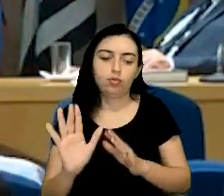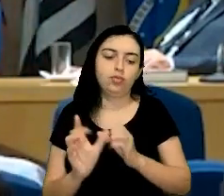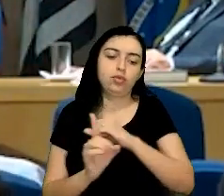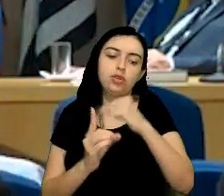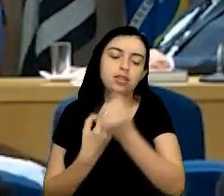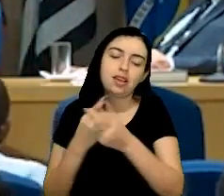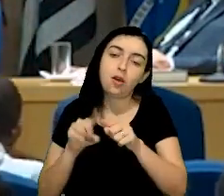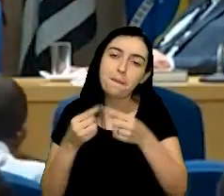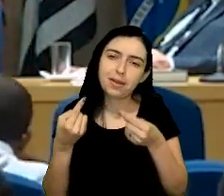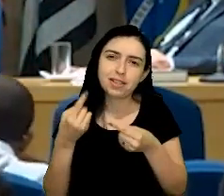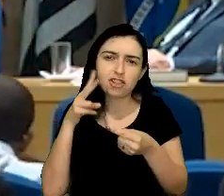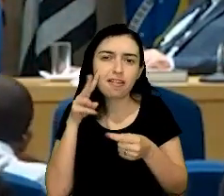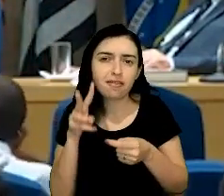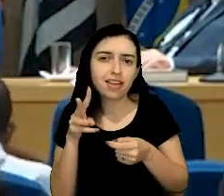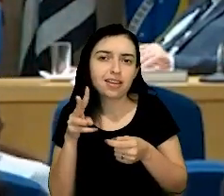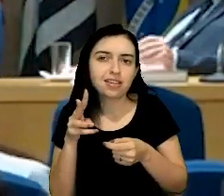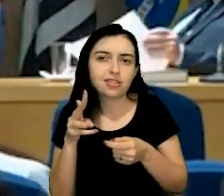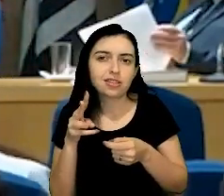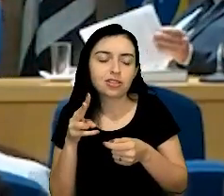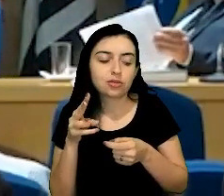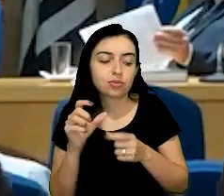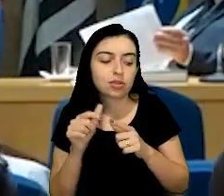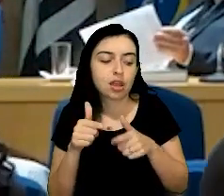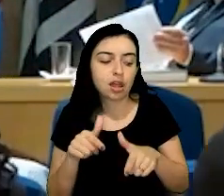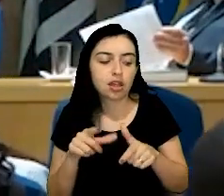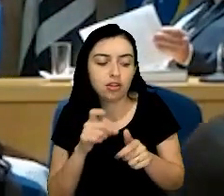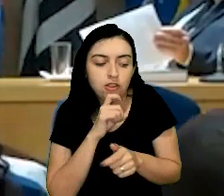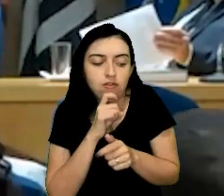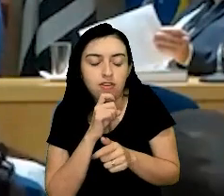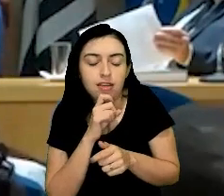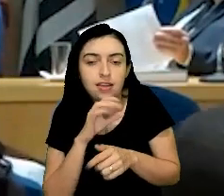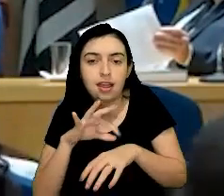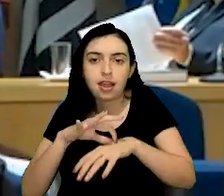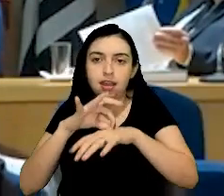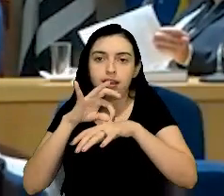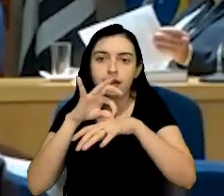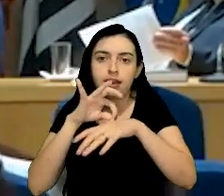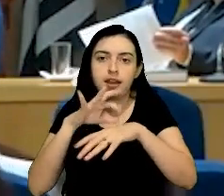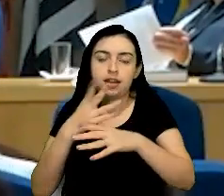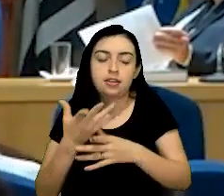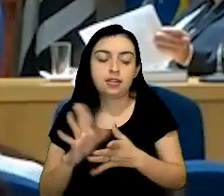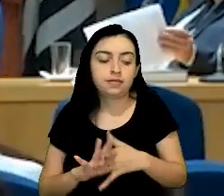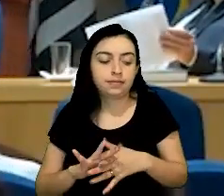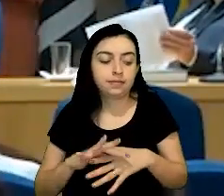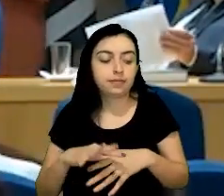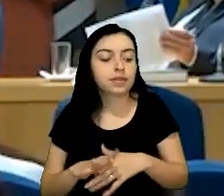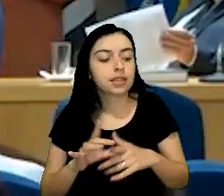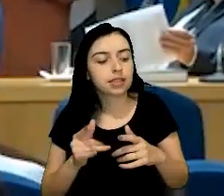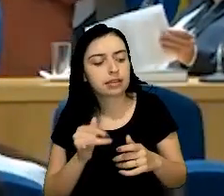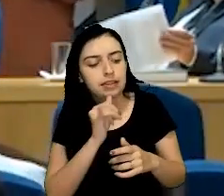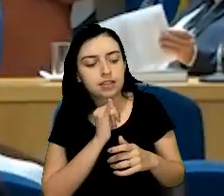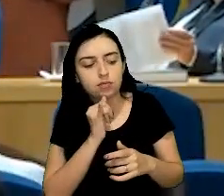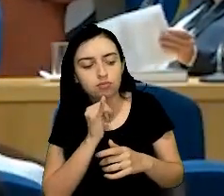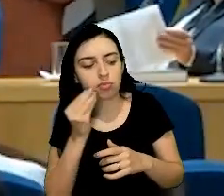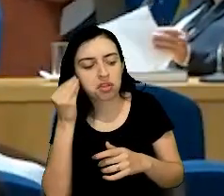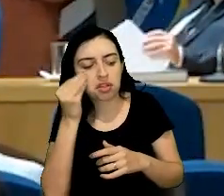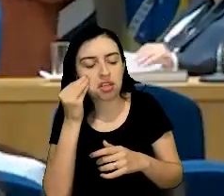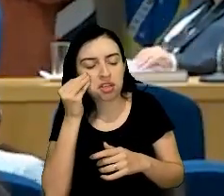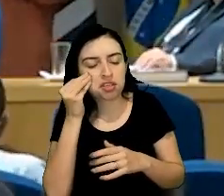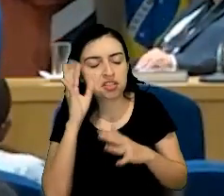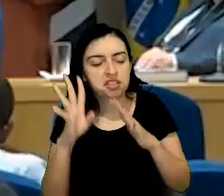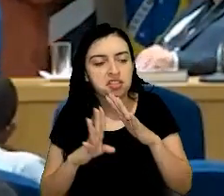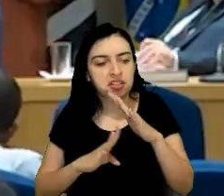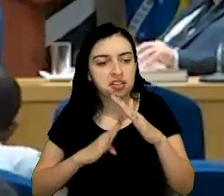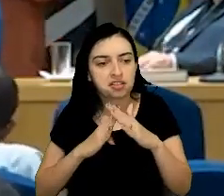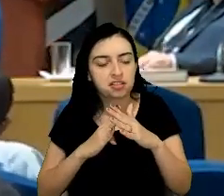né? Então aqui nos frigoríficos, né? Carne. E nesses casos, dessas nacionalidades, e particularmente